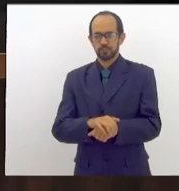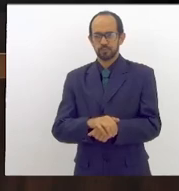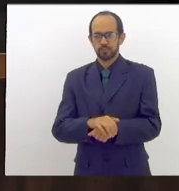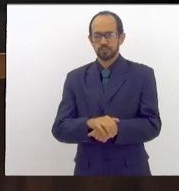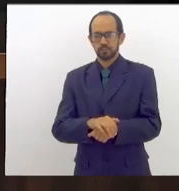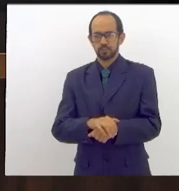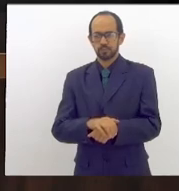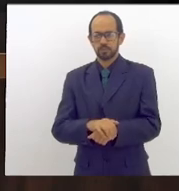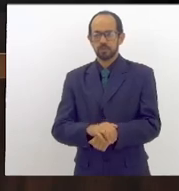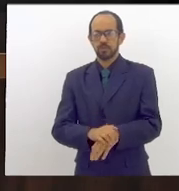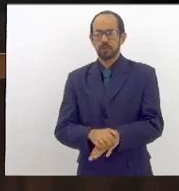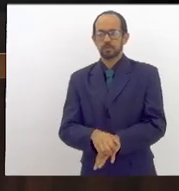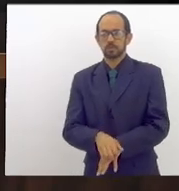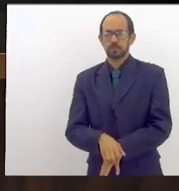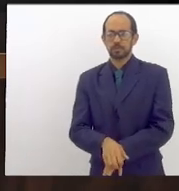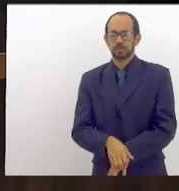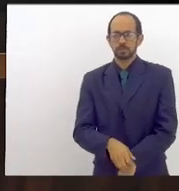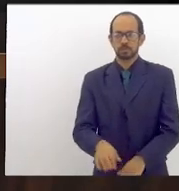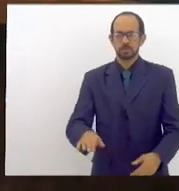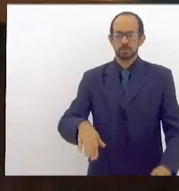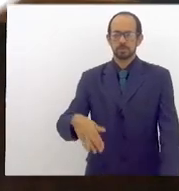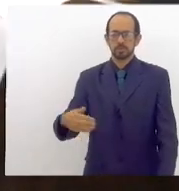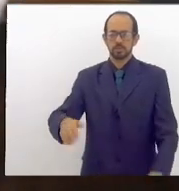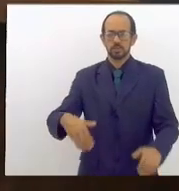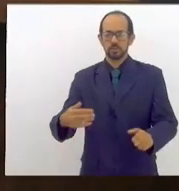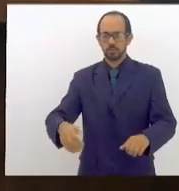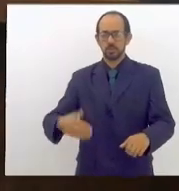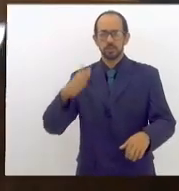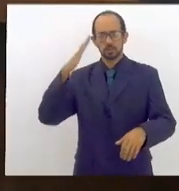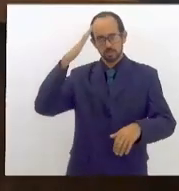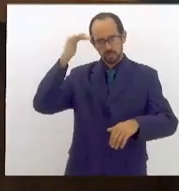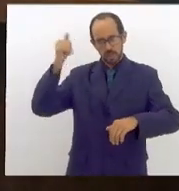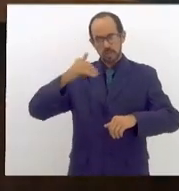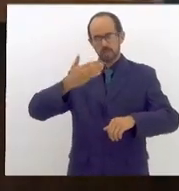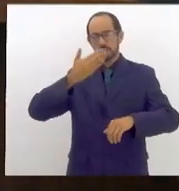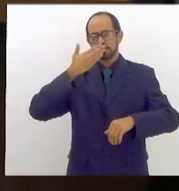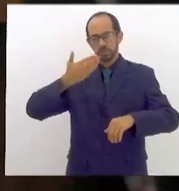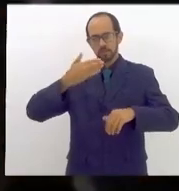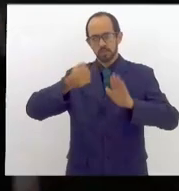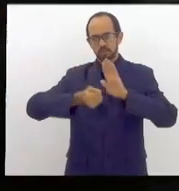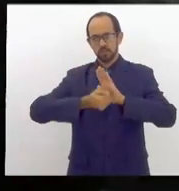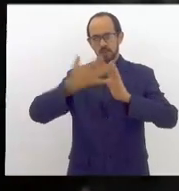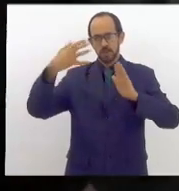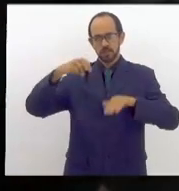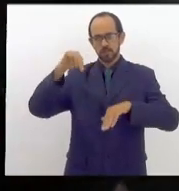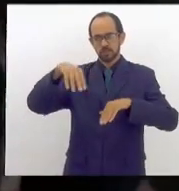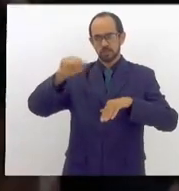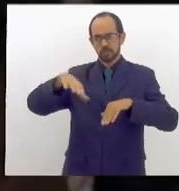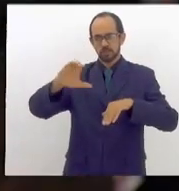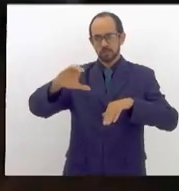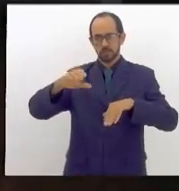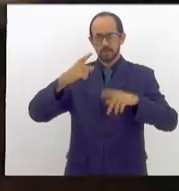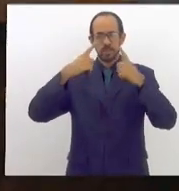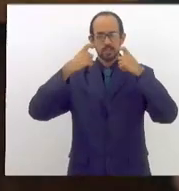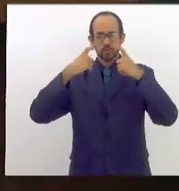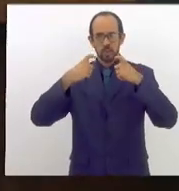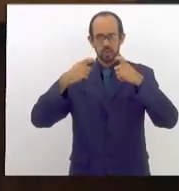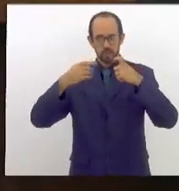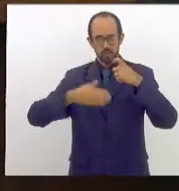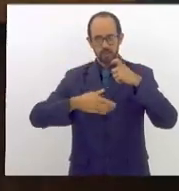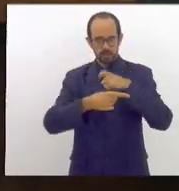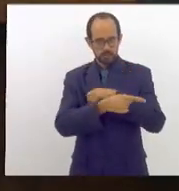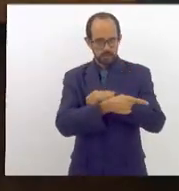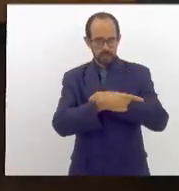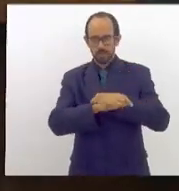senhor presidente diante de tantos pedidos mim que tá chorando aqui do meu lado Chico